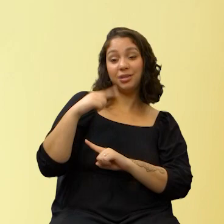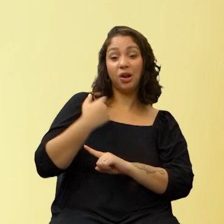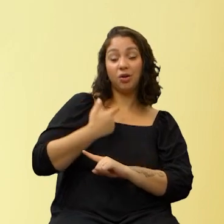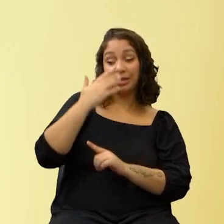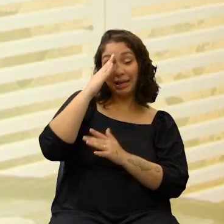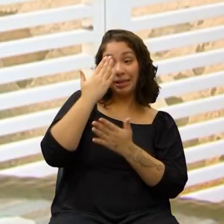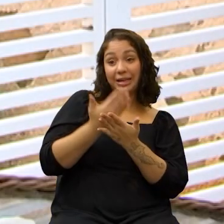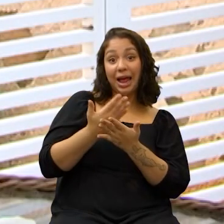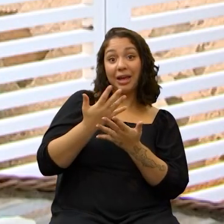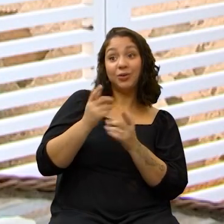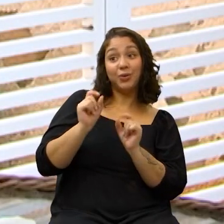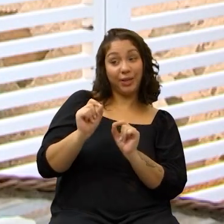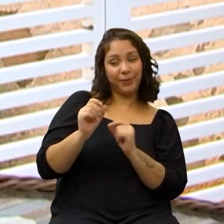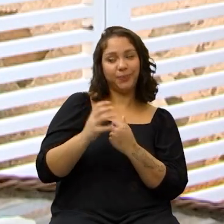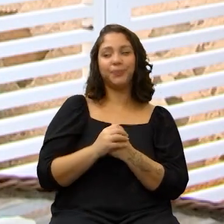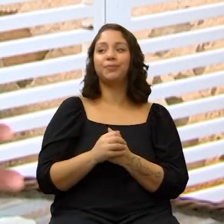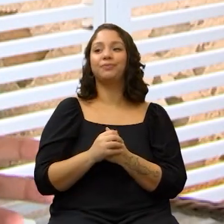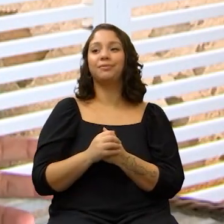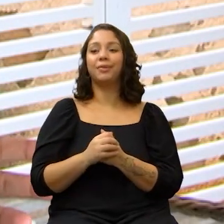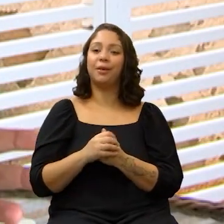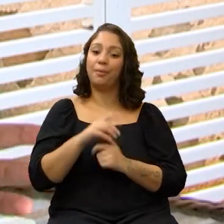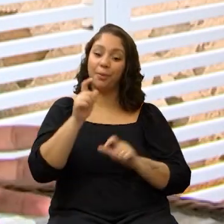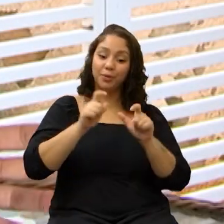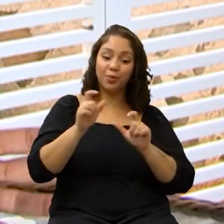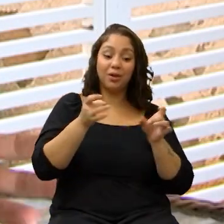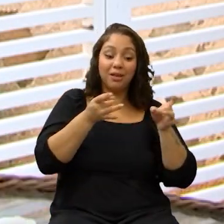que pessoas que vêm